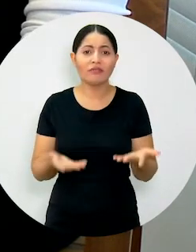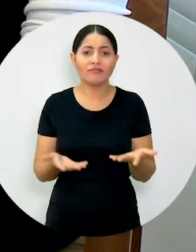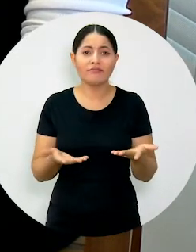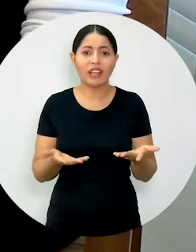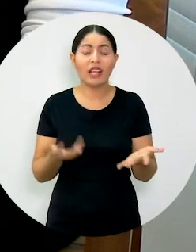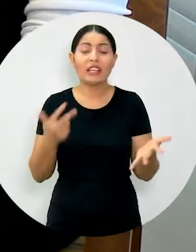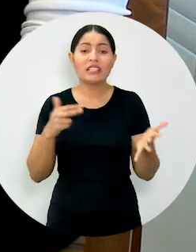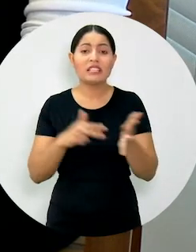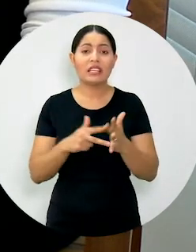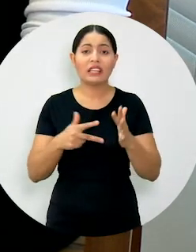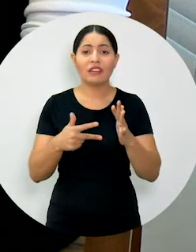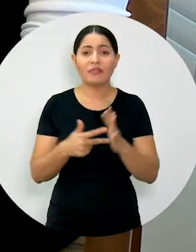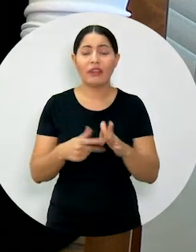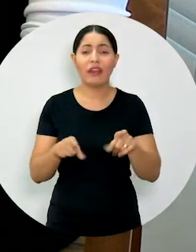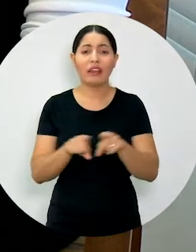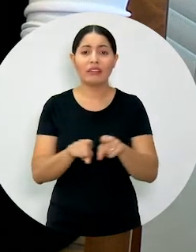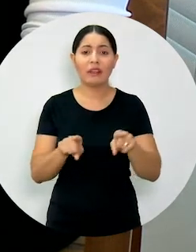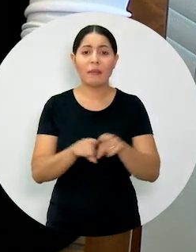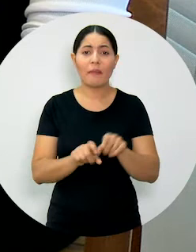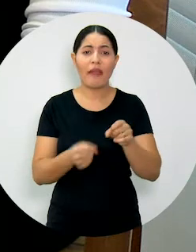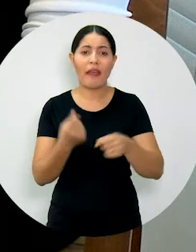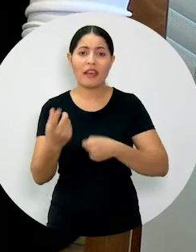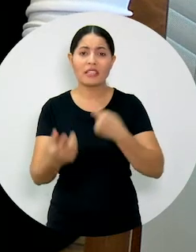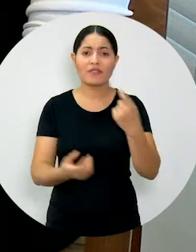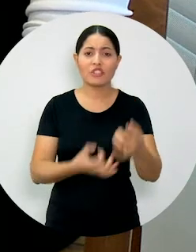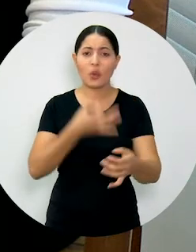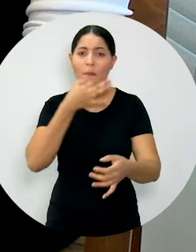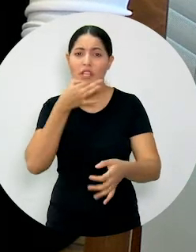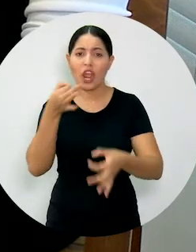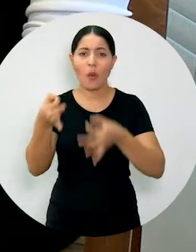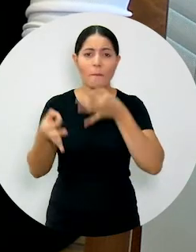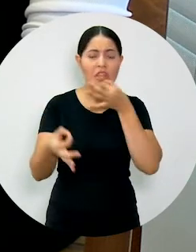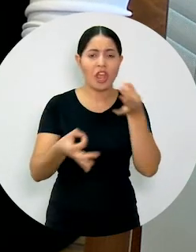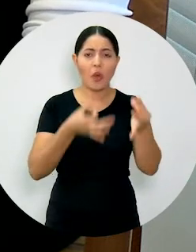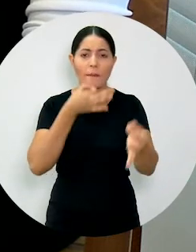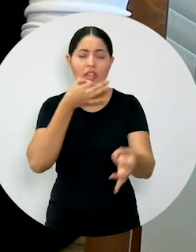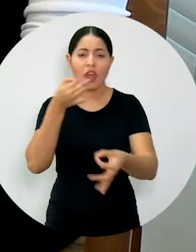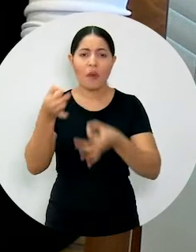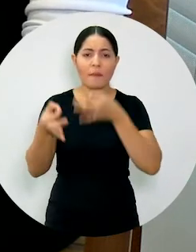uma tentativa de unanimidade cinzenta de opiniões através